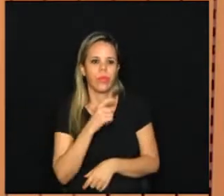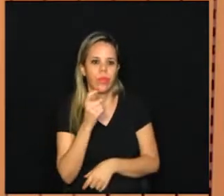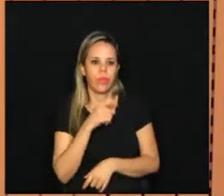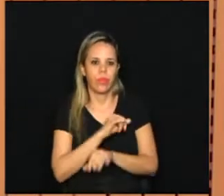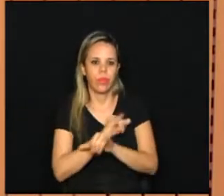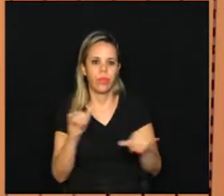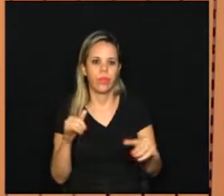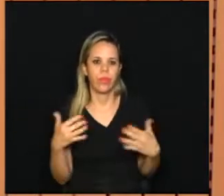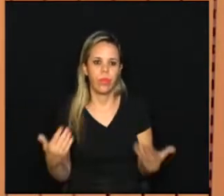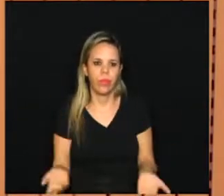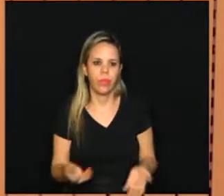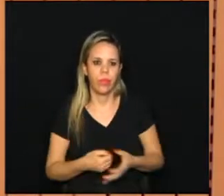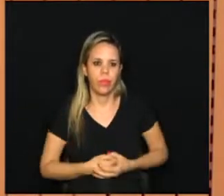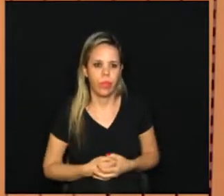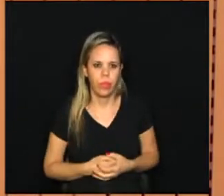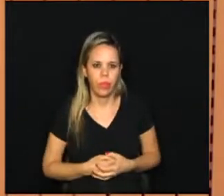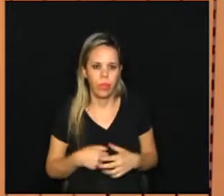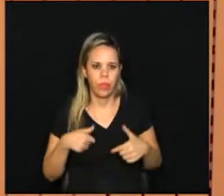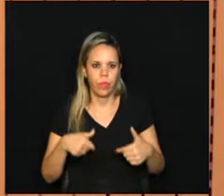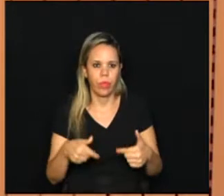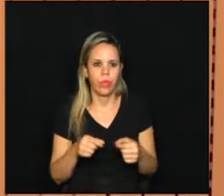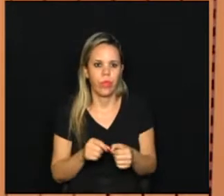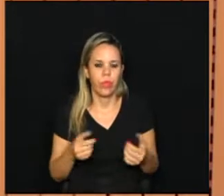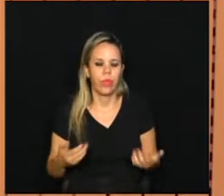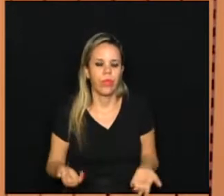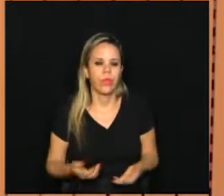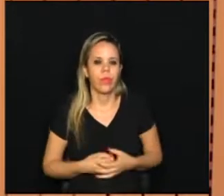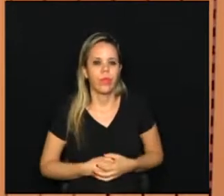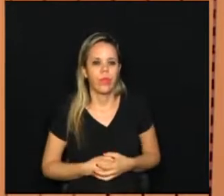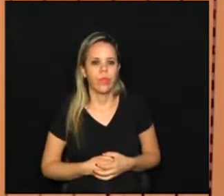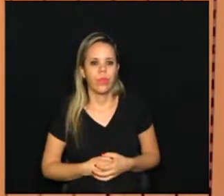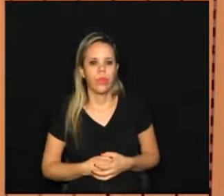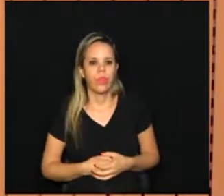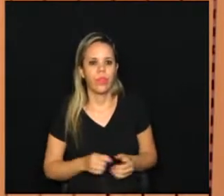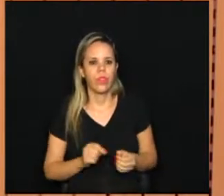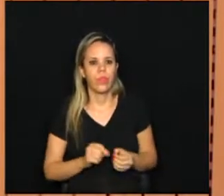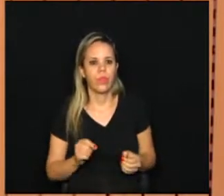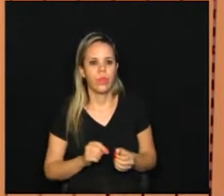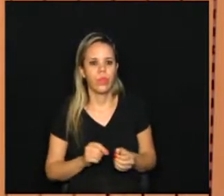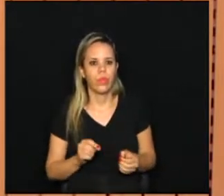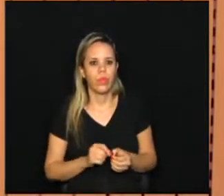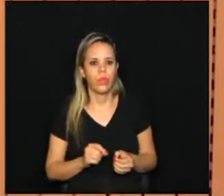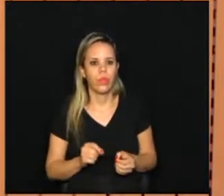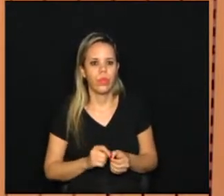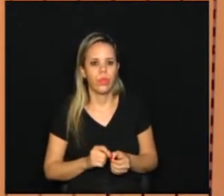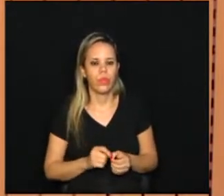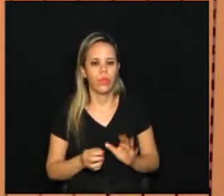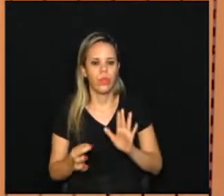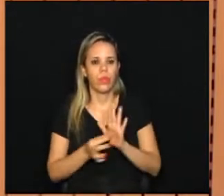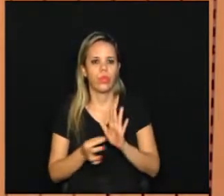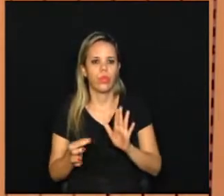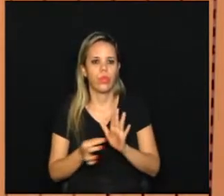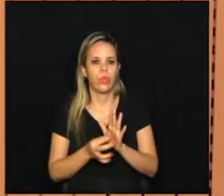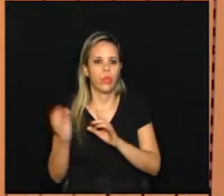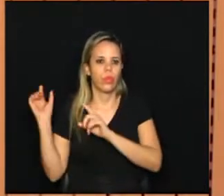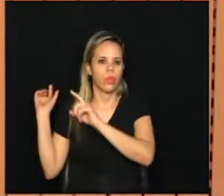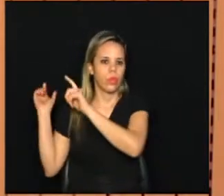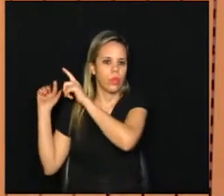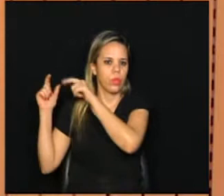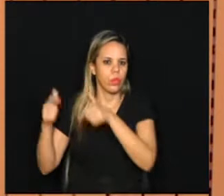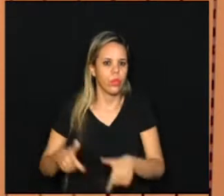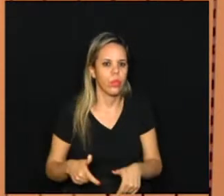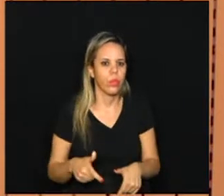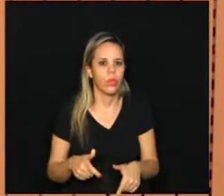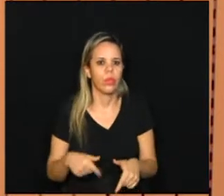e o enfrentamento a isso, né, que foi feito através de uma ótica muito conservadora, fez que a